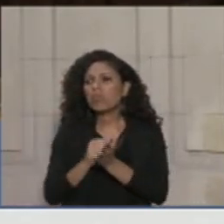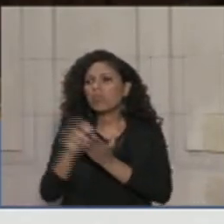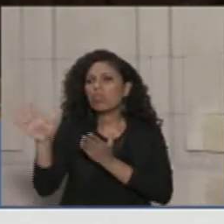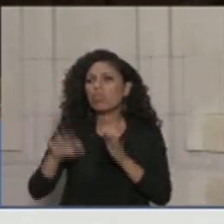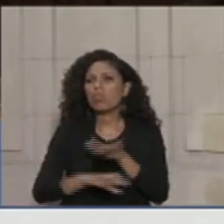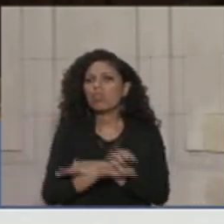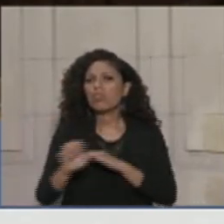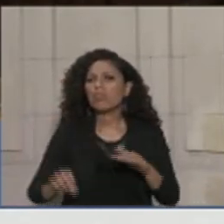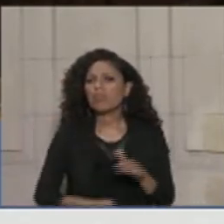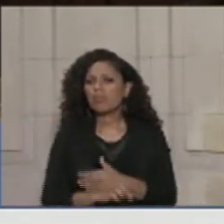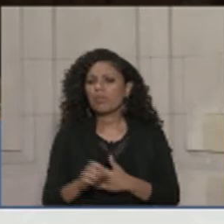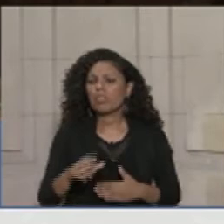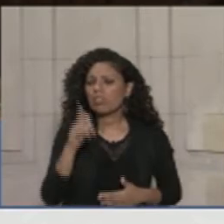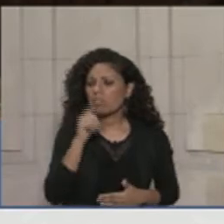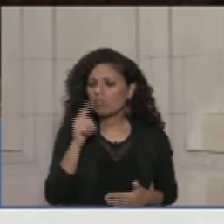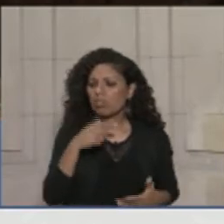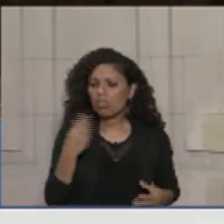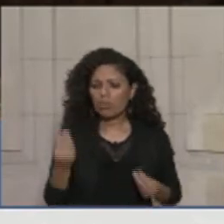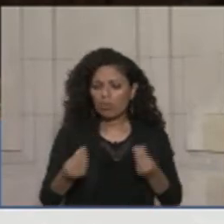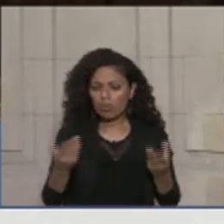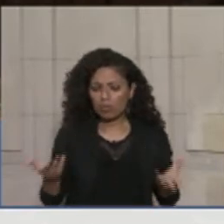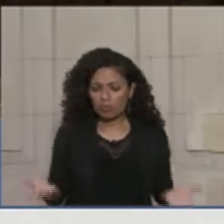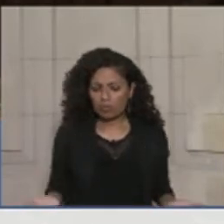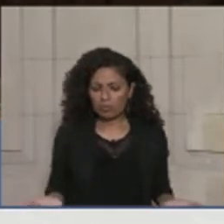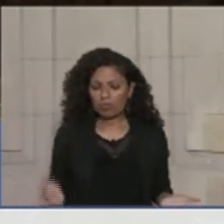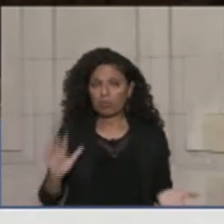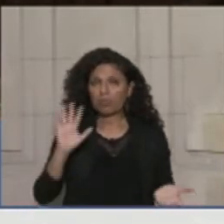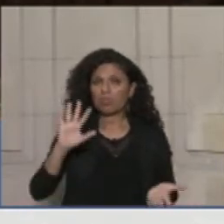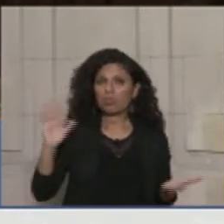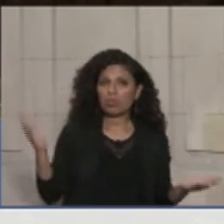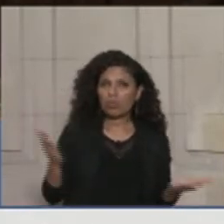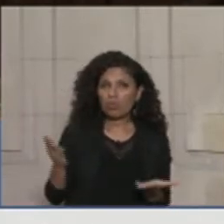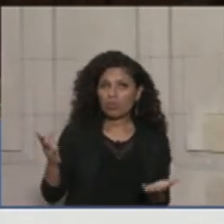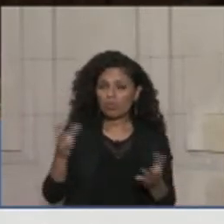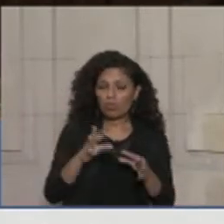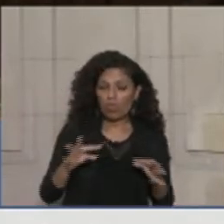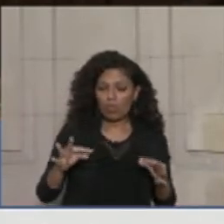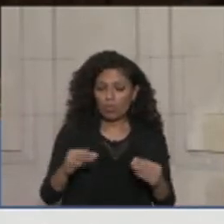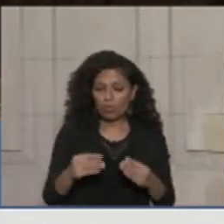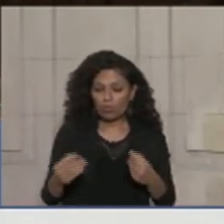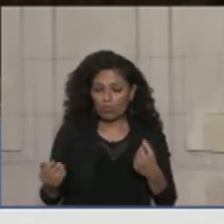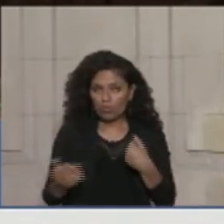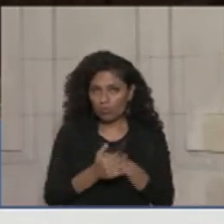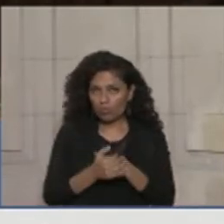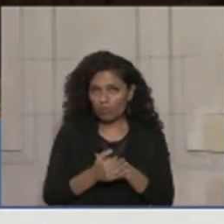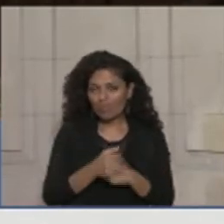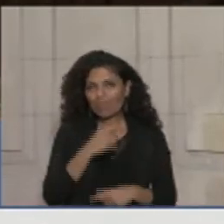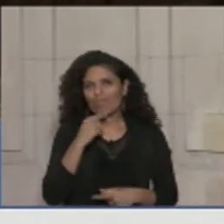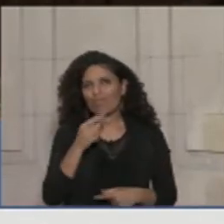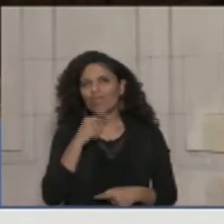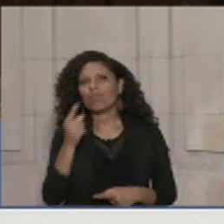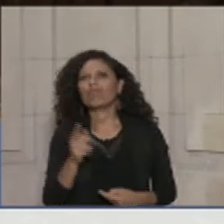Mas hoje em dia nada fica escondido. E aí